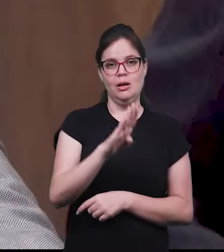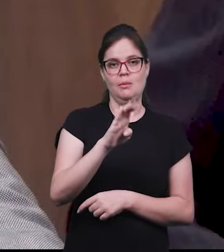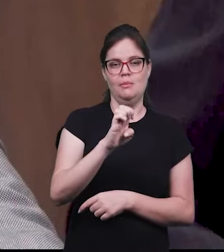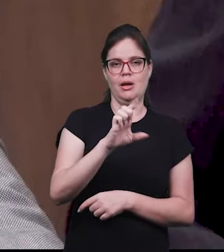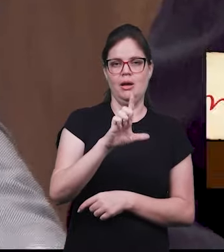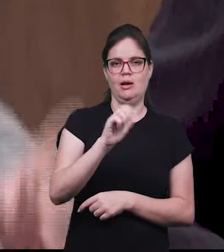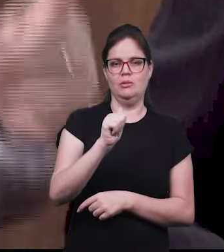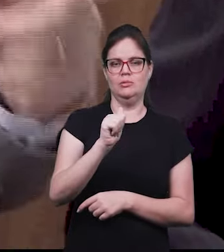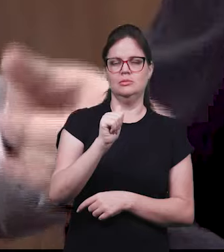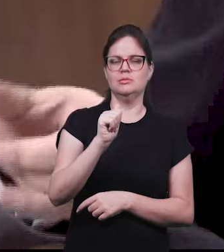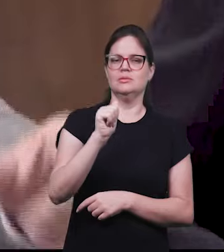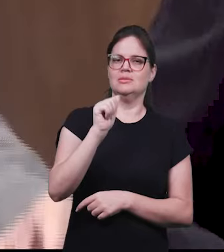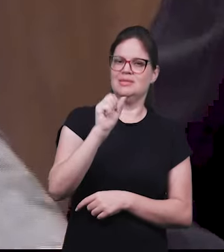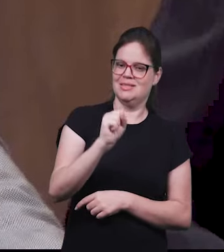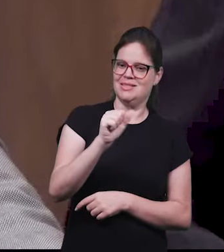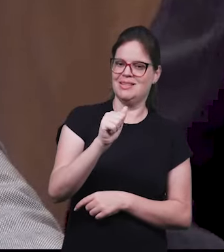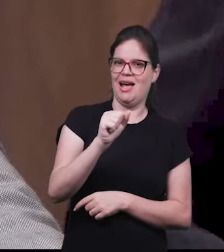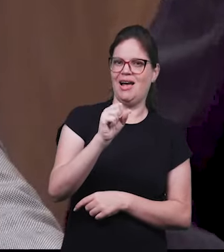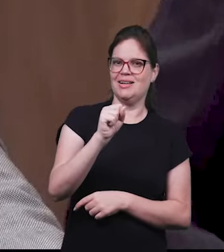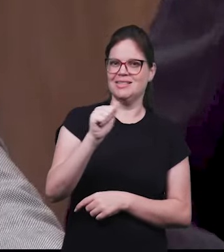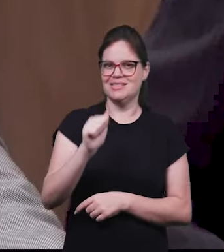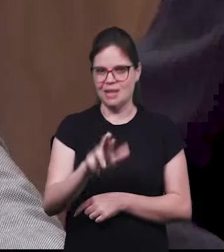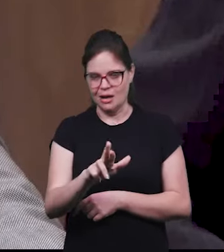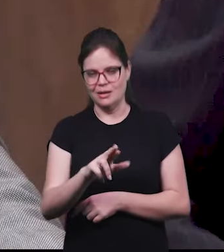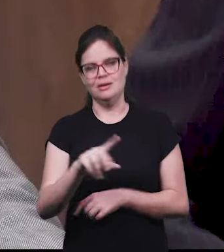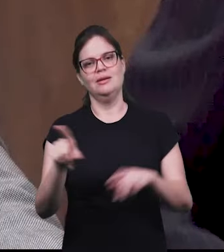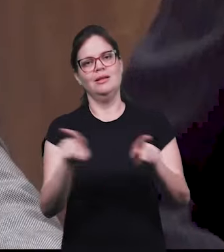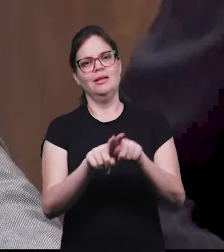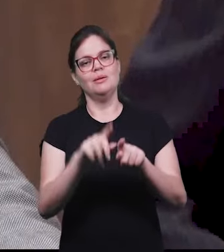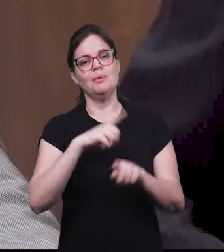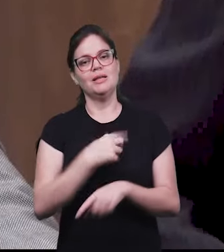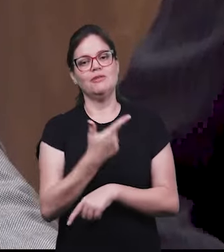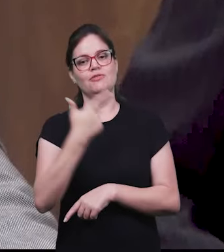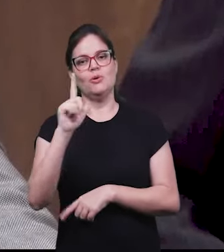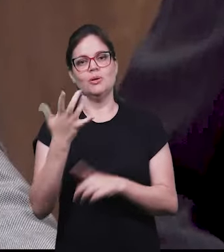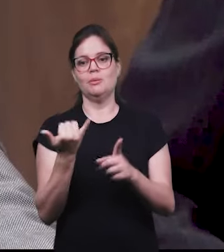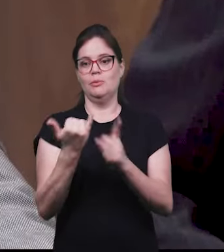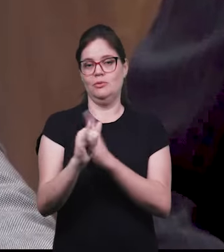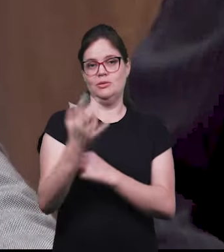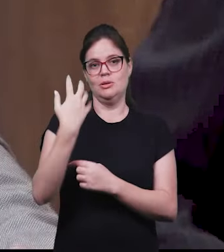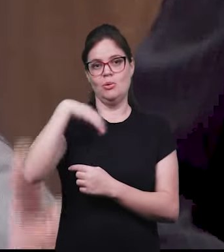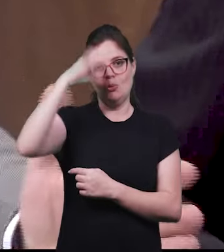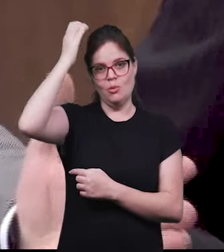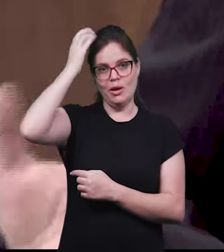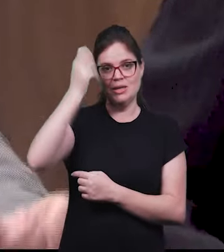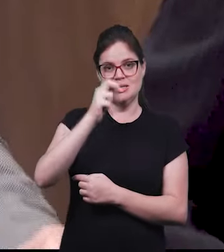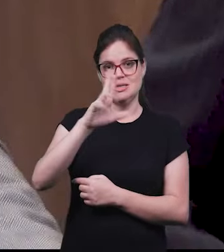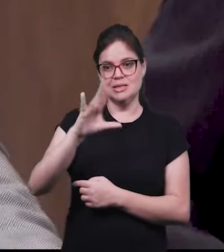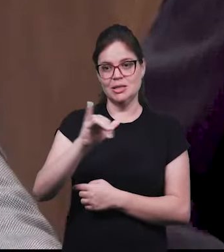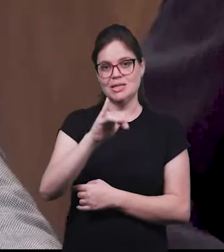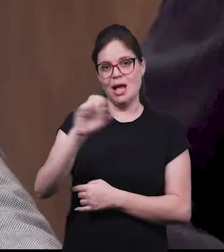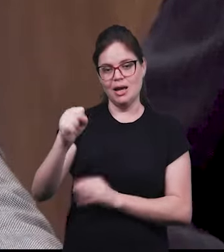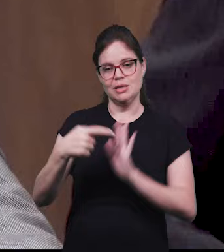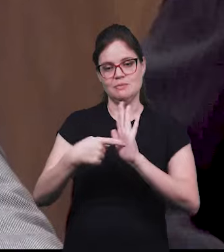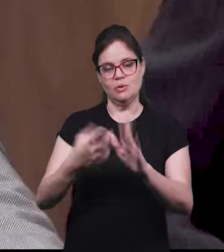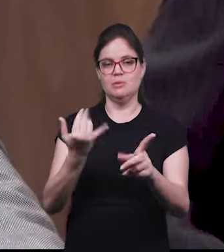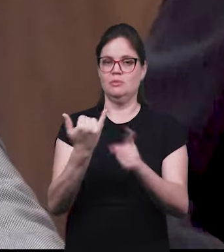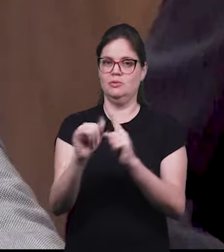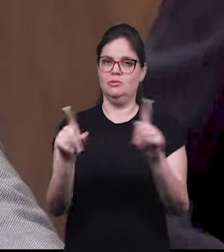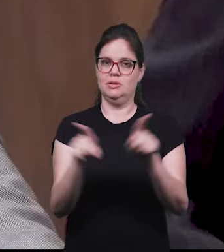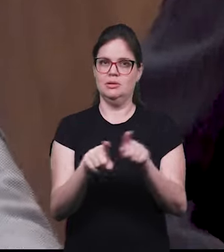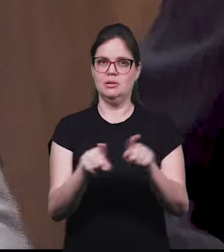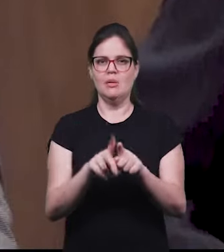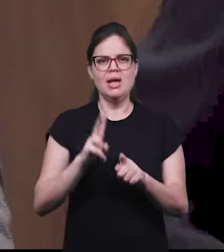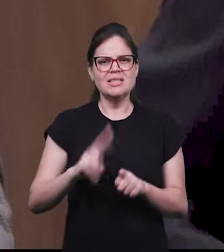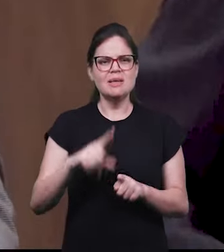Belsazar, quando entregou a profecia. Depois a gente vê Ciro, Isaías profetizando a respeito dele,